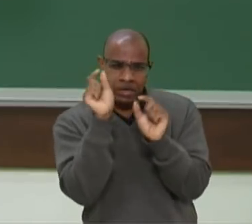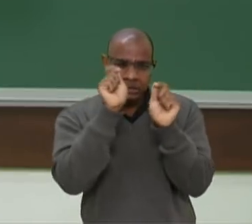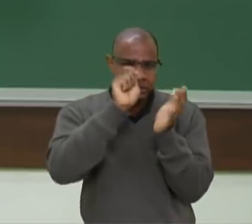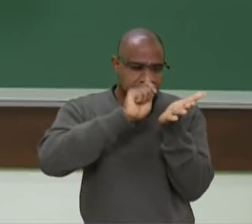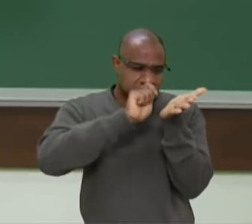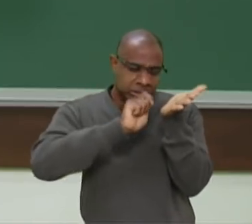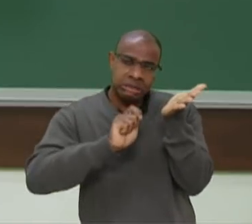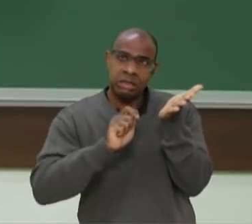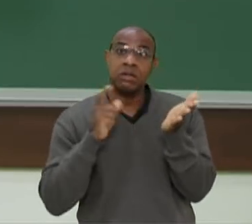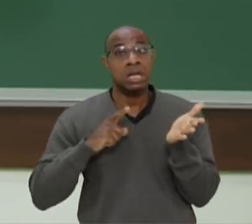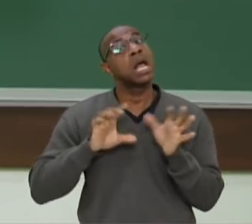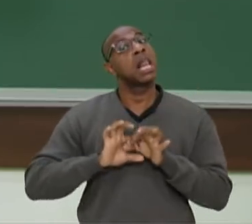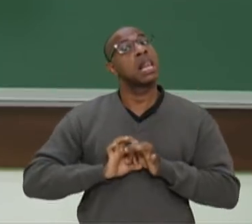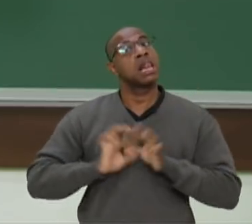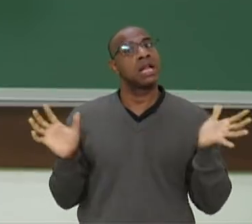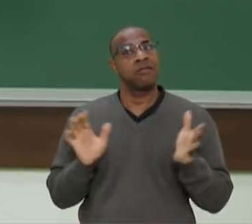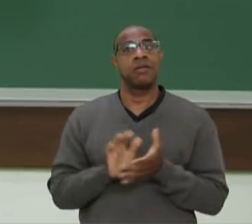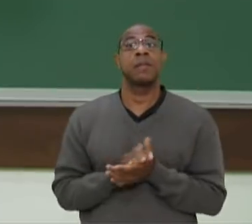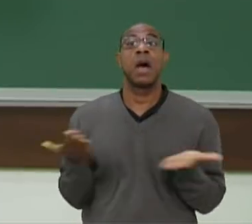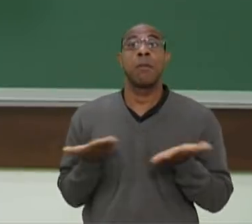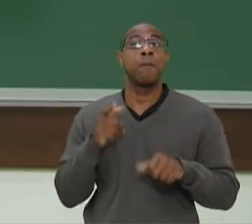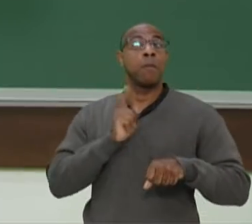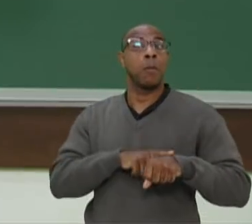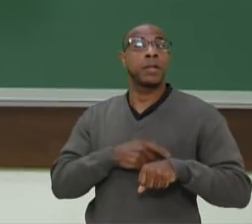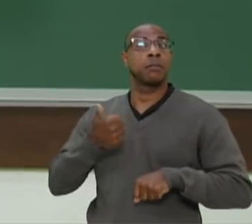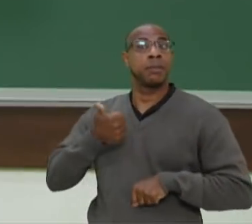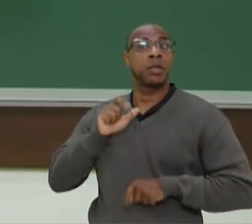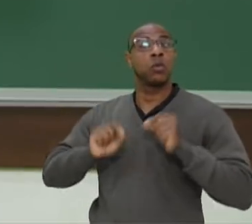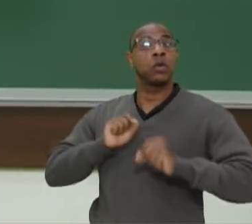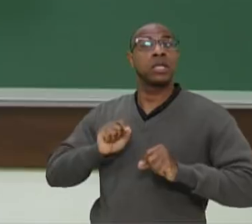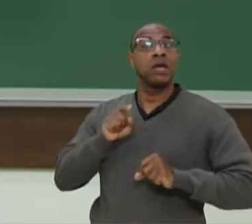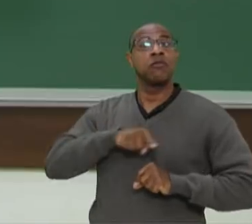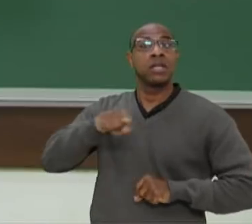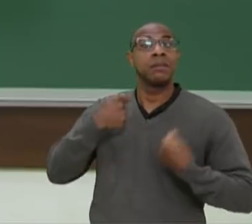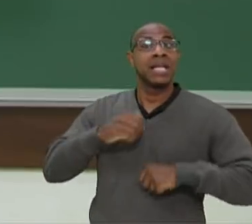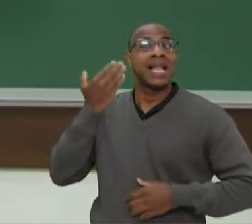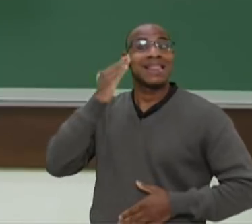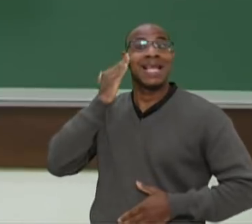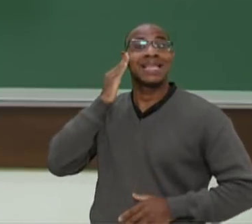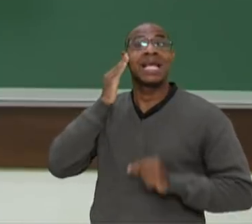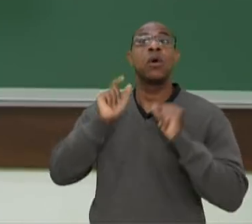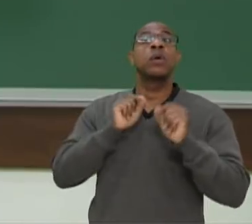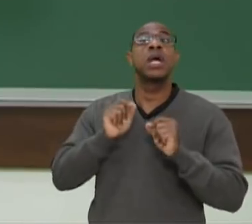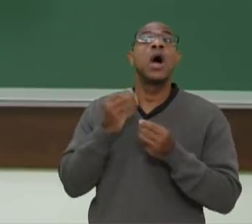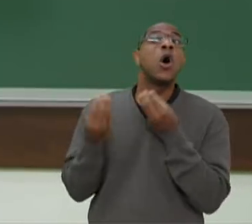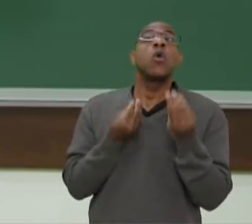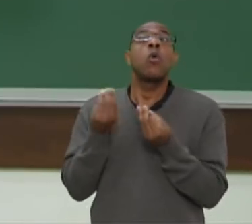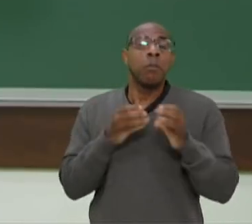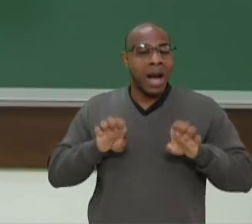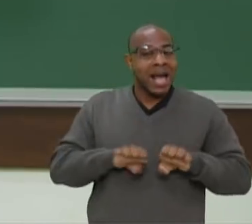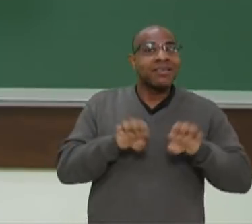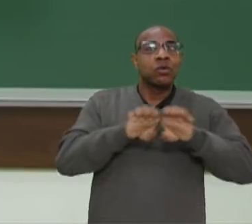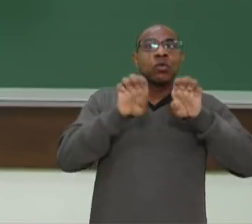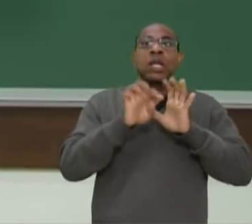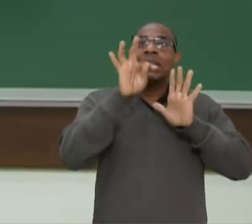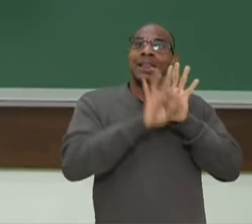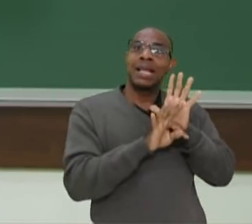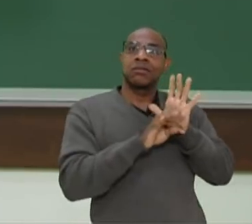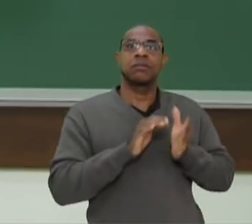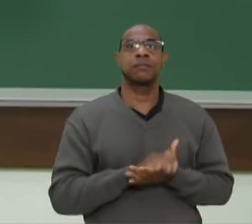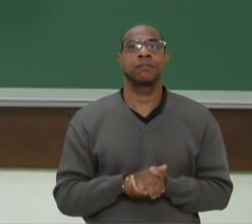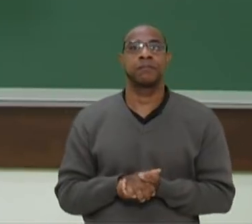essa liberdade. Esse primeiro momento é para que vocês entendam como que é a estrutura desse